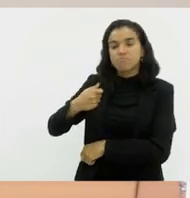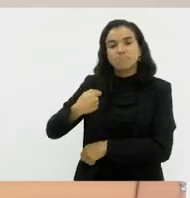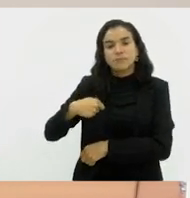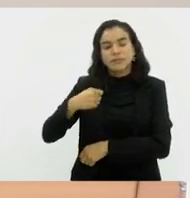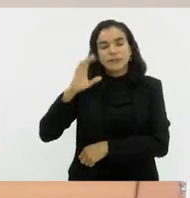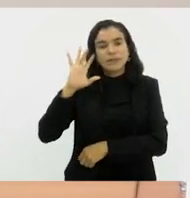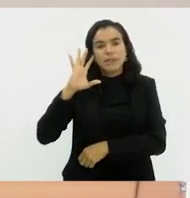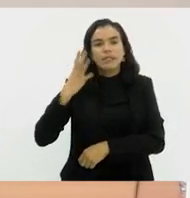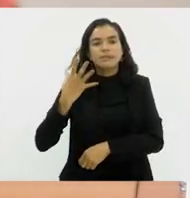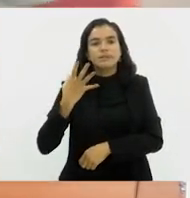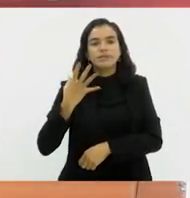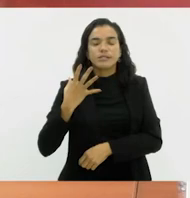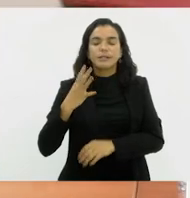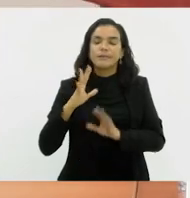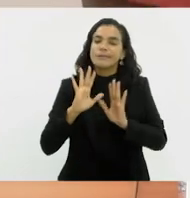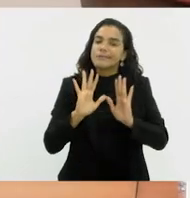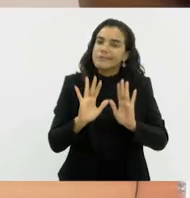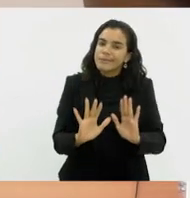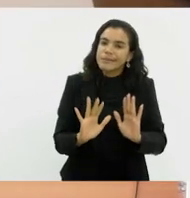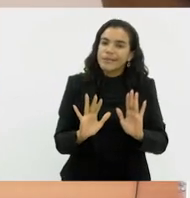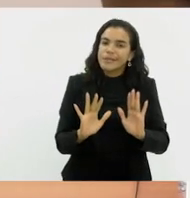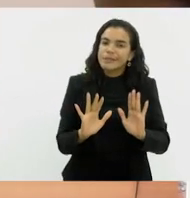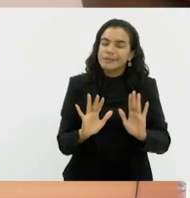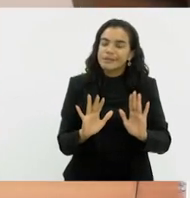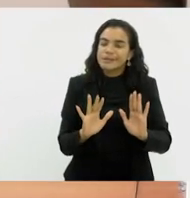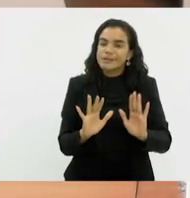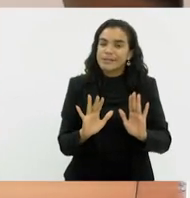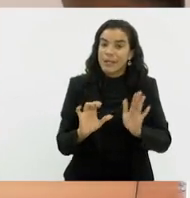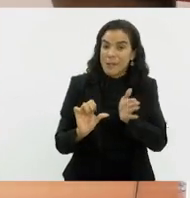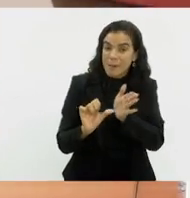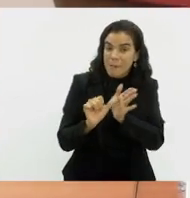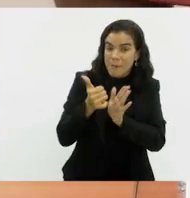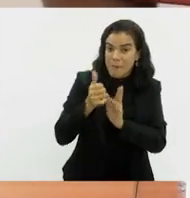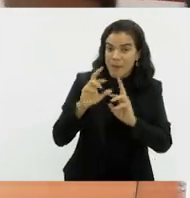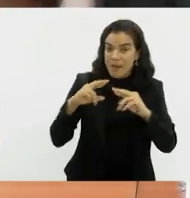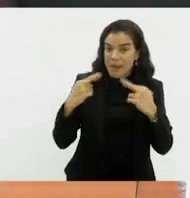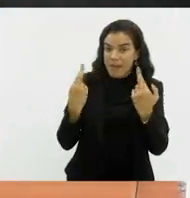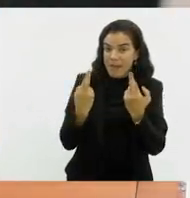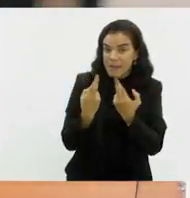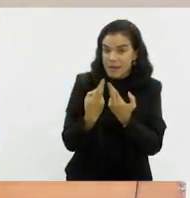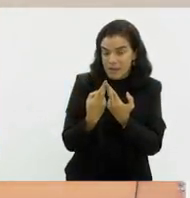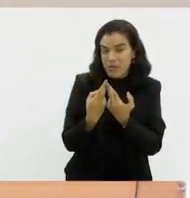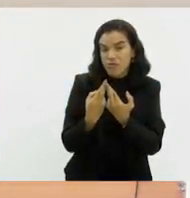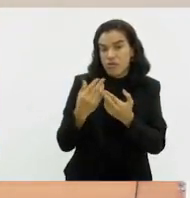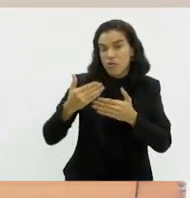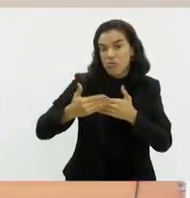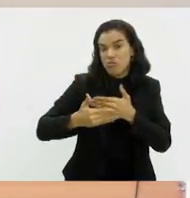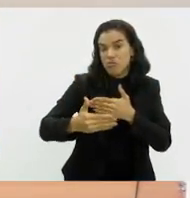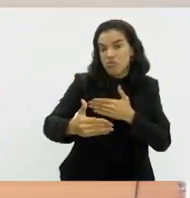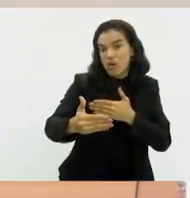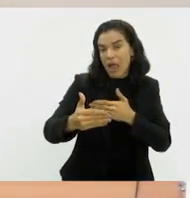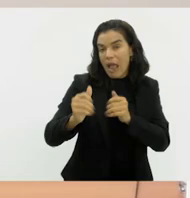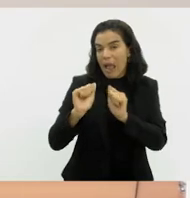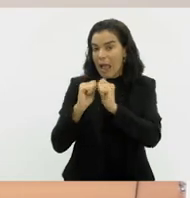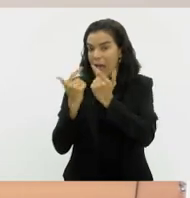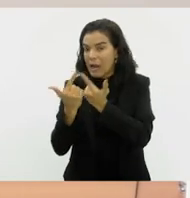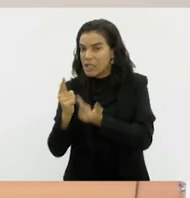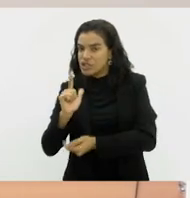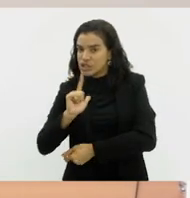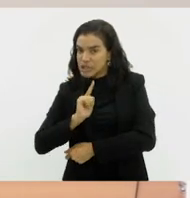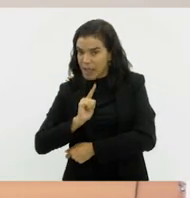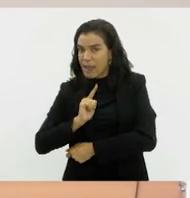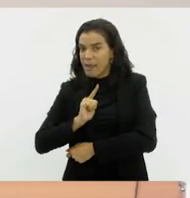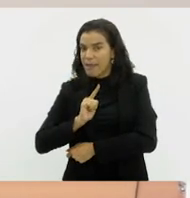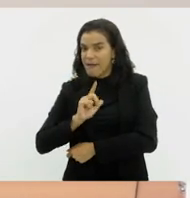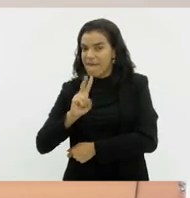aqui, mas a gente, nessa primeira reunião... Né, independente da Leste ter assento ou não, porque a